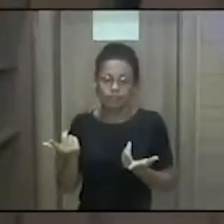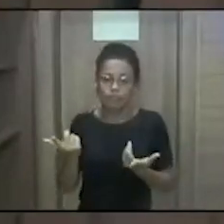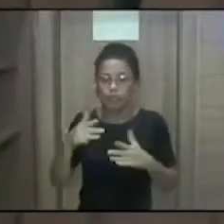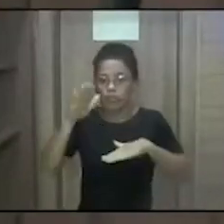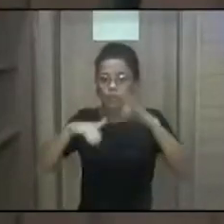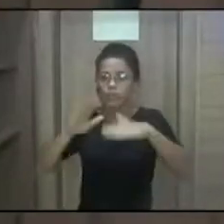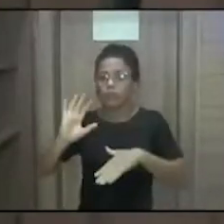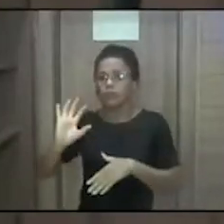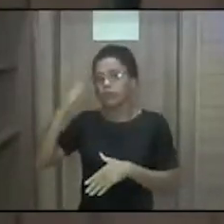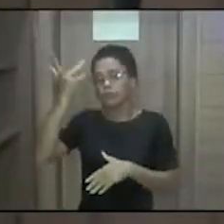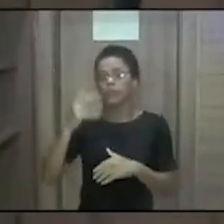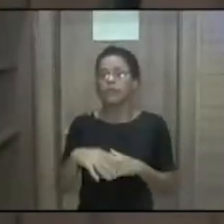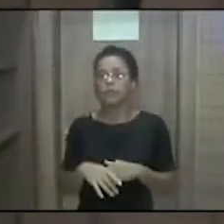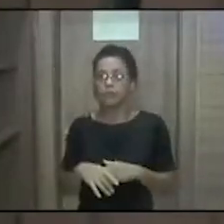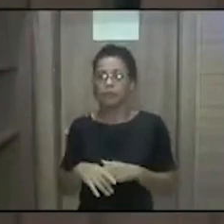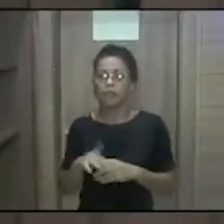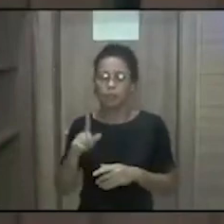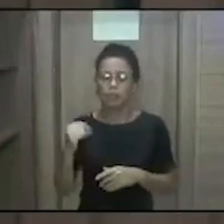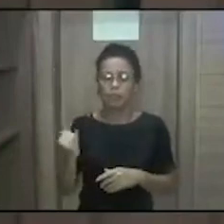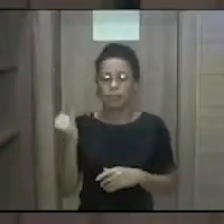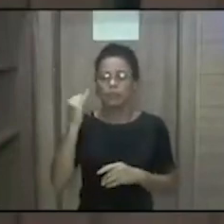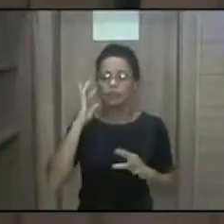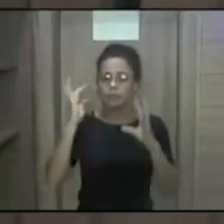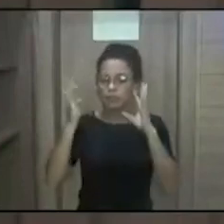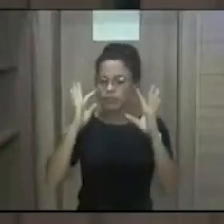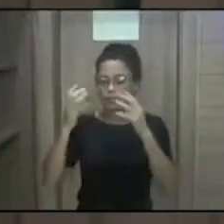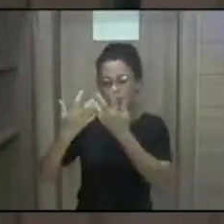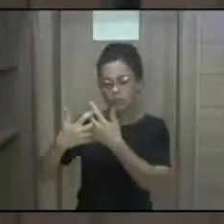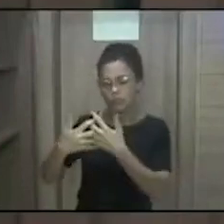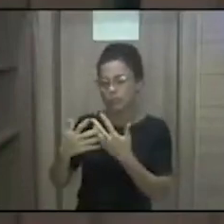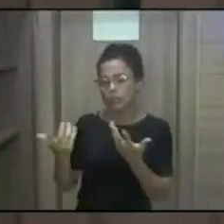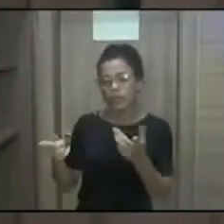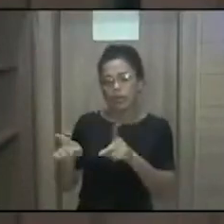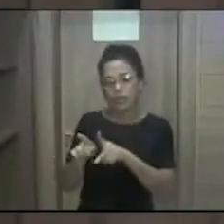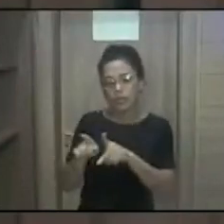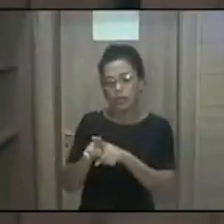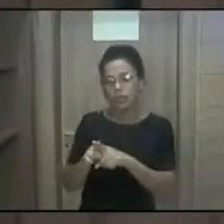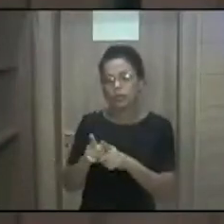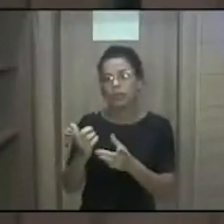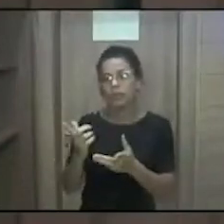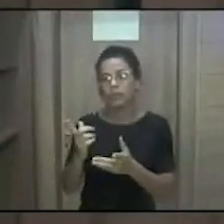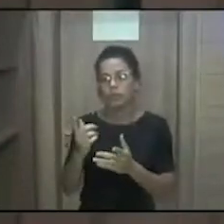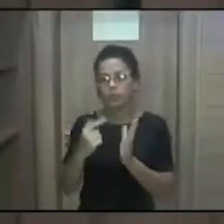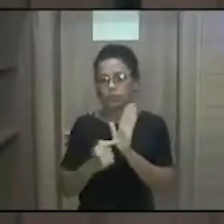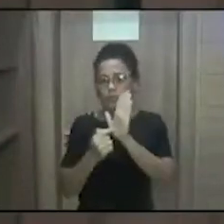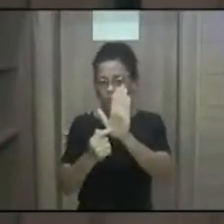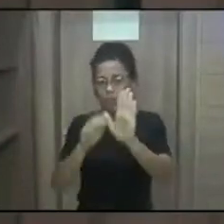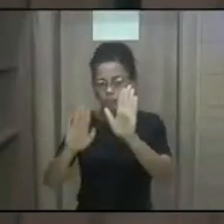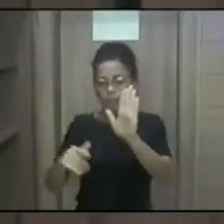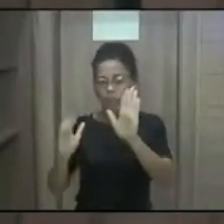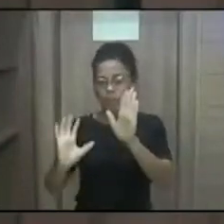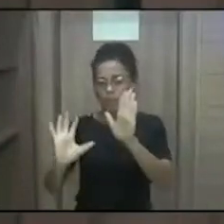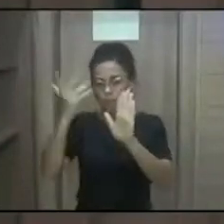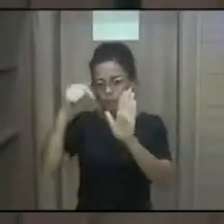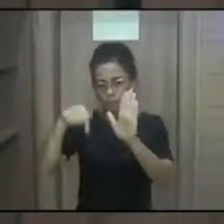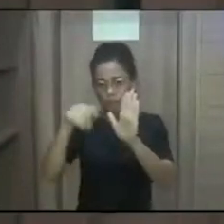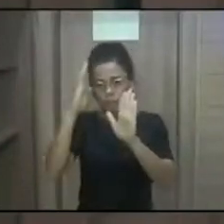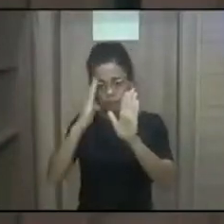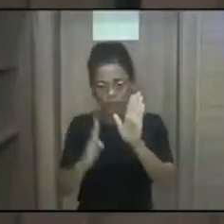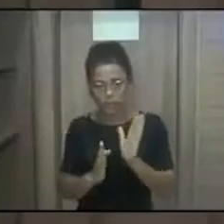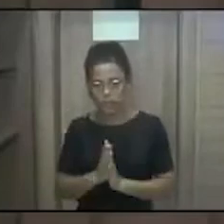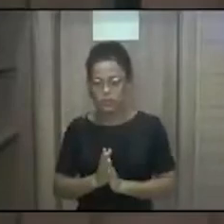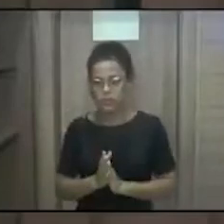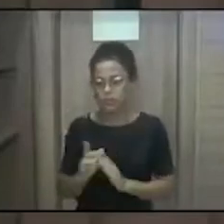elemento é fundamental. Ainda que as tendências do perfil epidemiológico, como a gente mostrou no Brasil, né, de fato, você tem